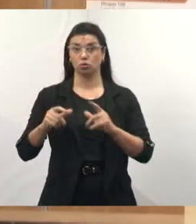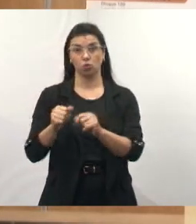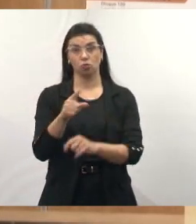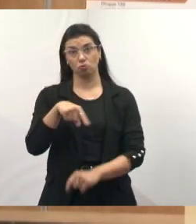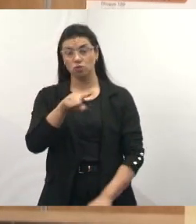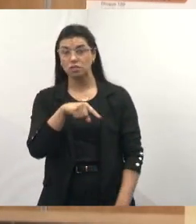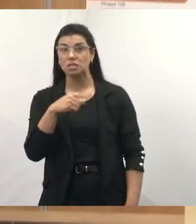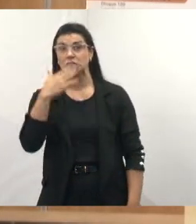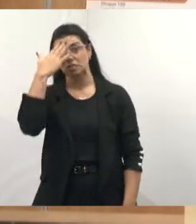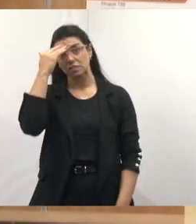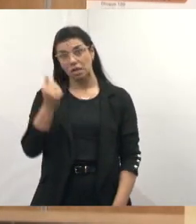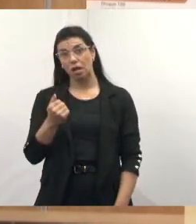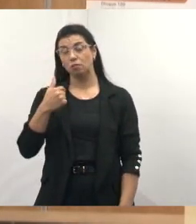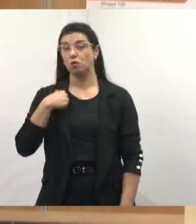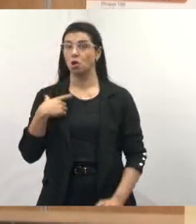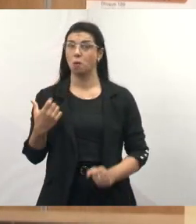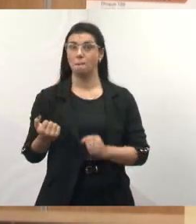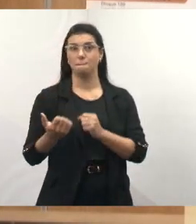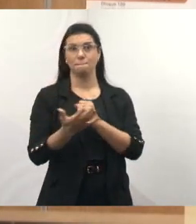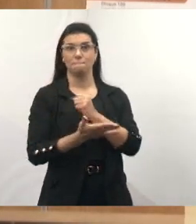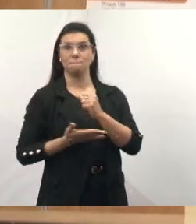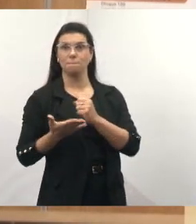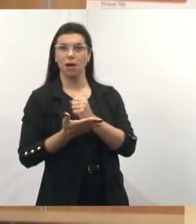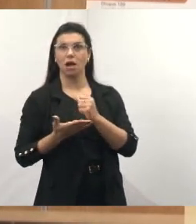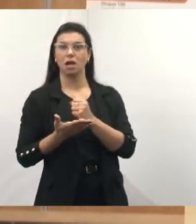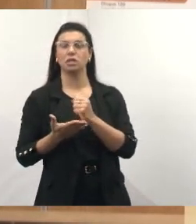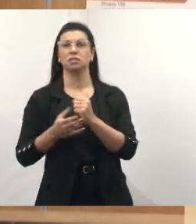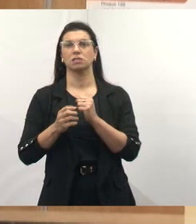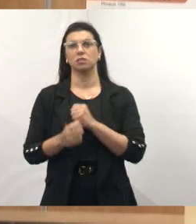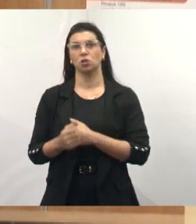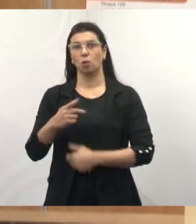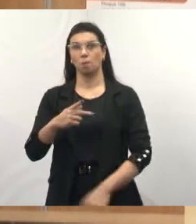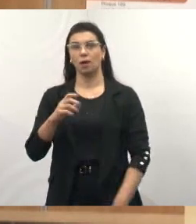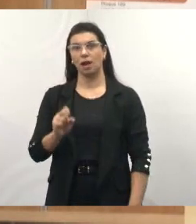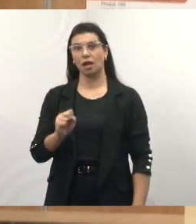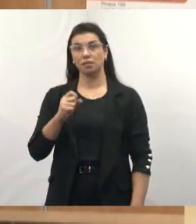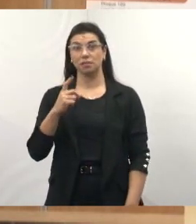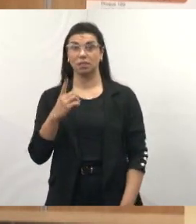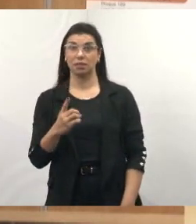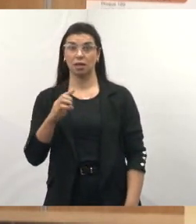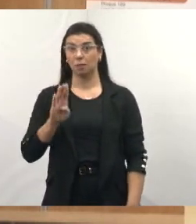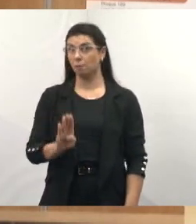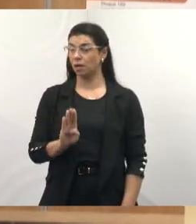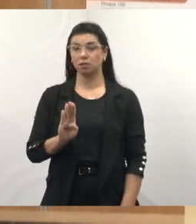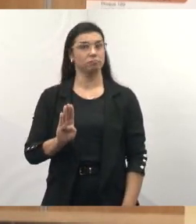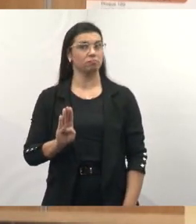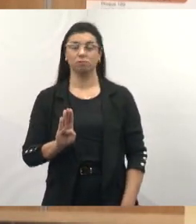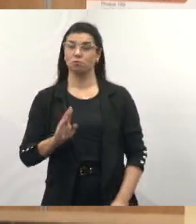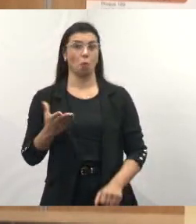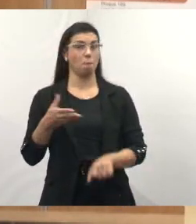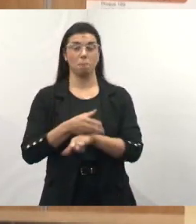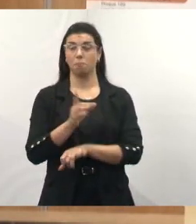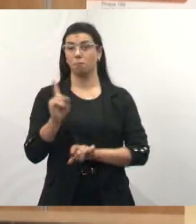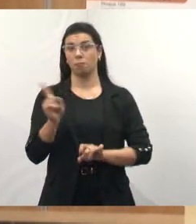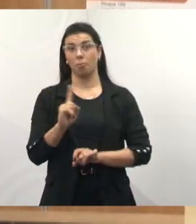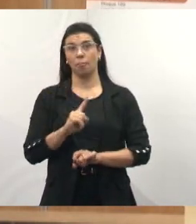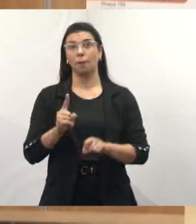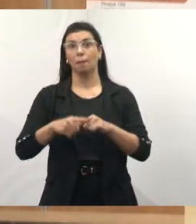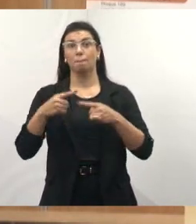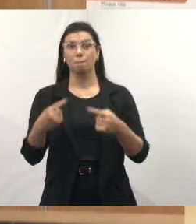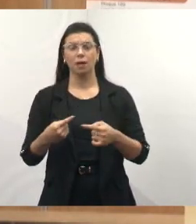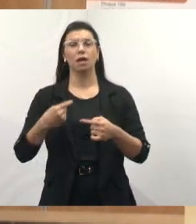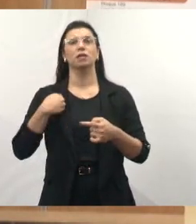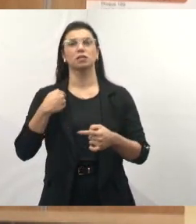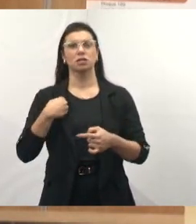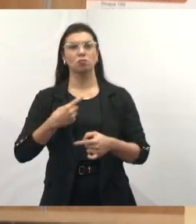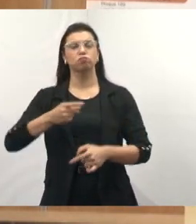mesmos falam que não faço parte da base do prefeito. E vários apontamentos aqui do tribunal, Valmir, foram de coisas que a gente veio criticando